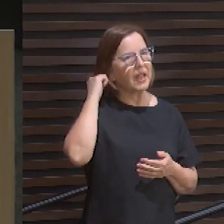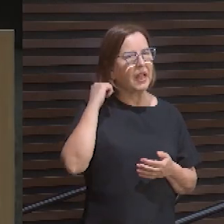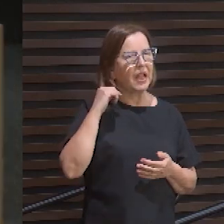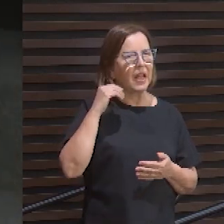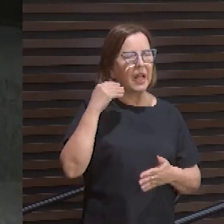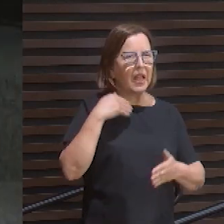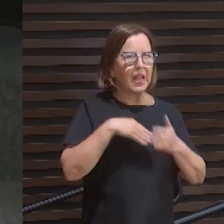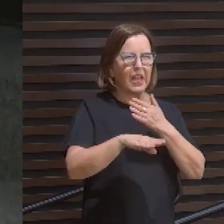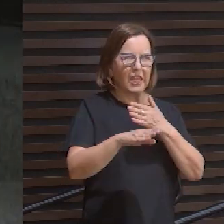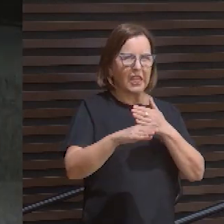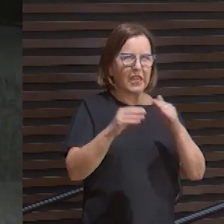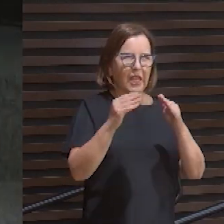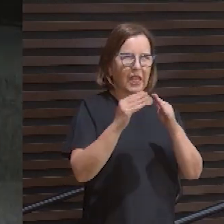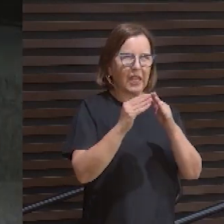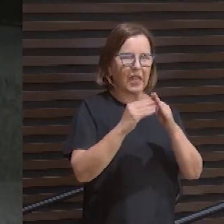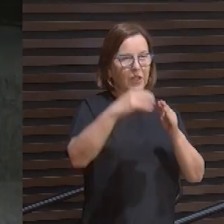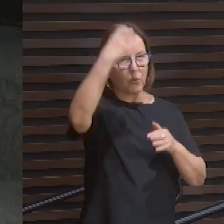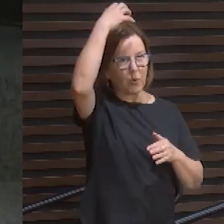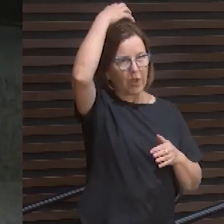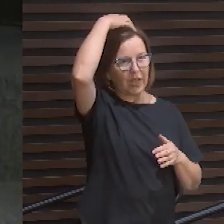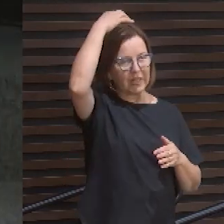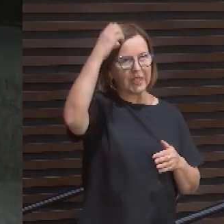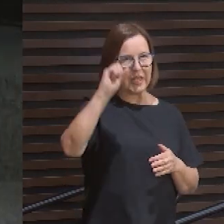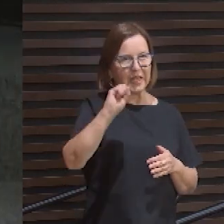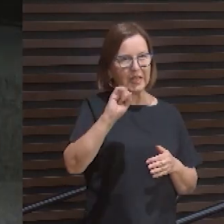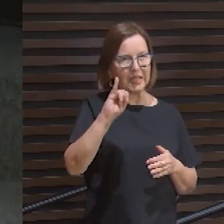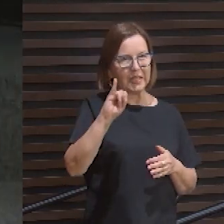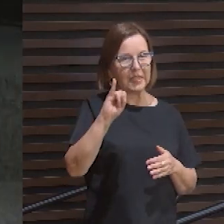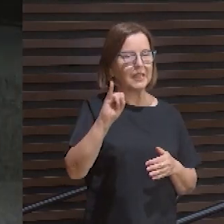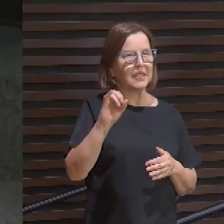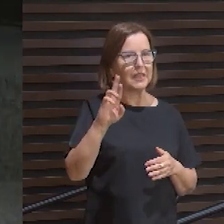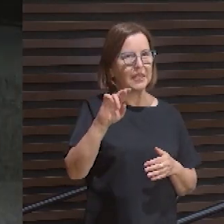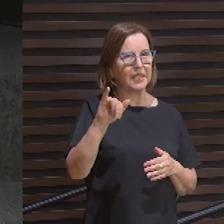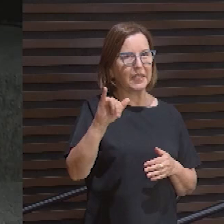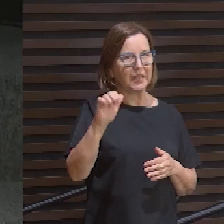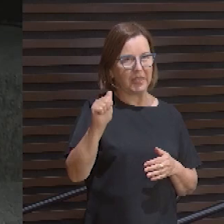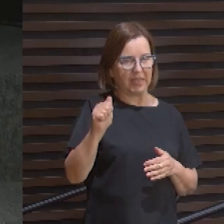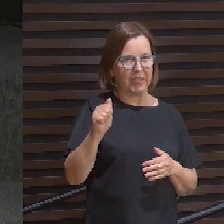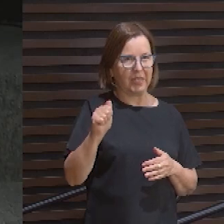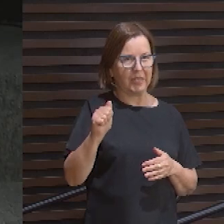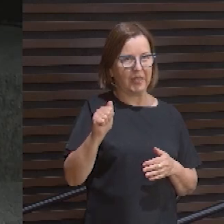e ouvi o que o rei da Síria estava falando.